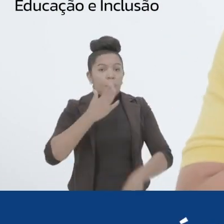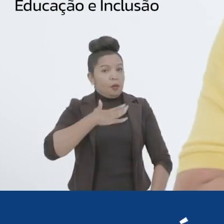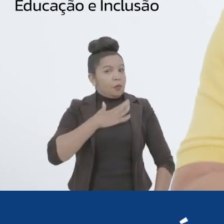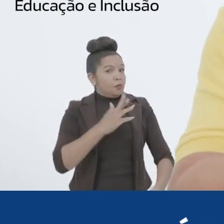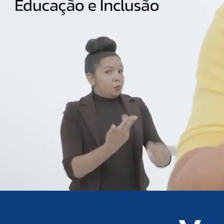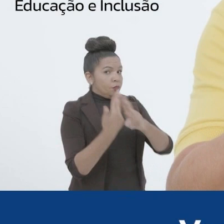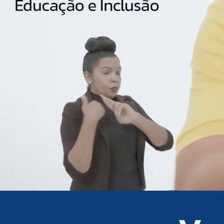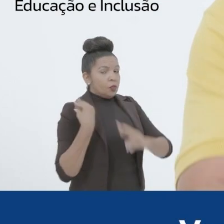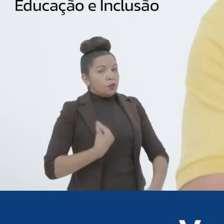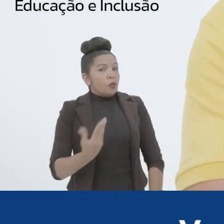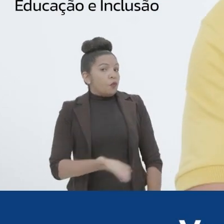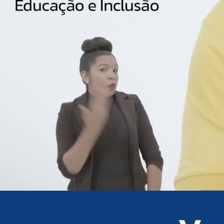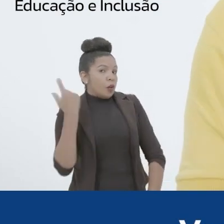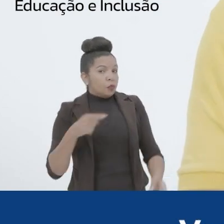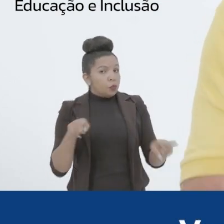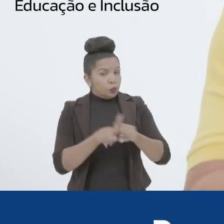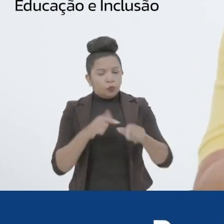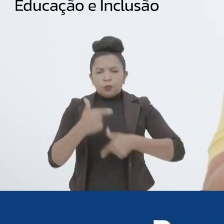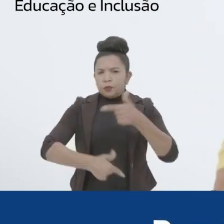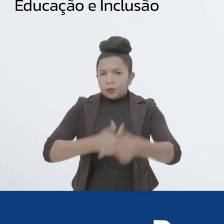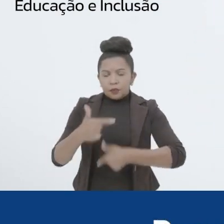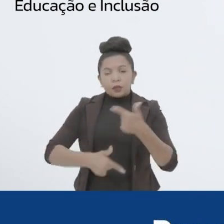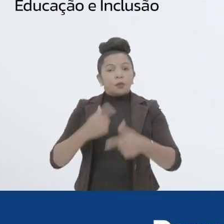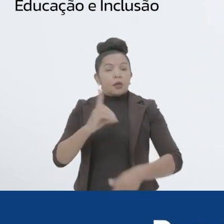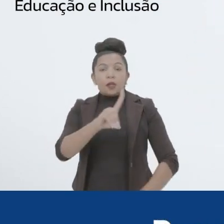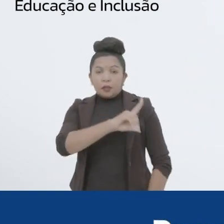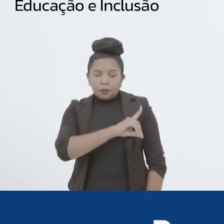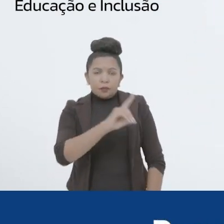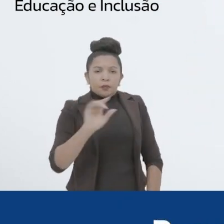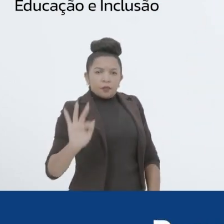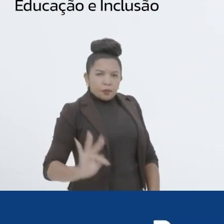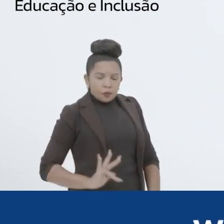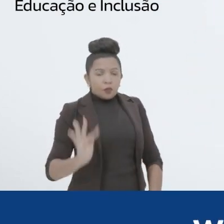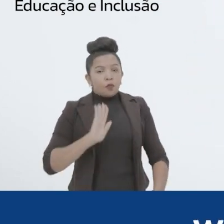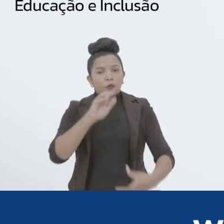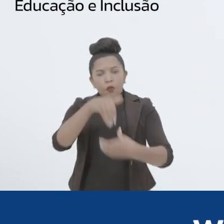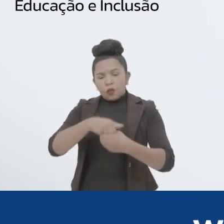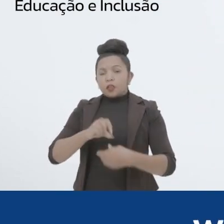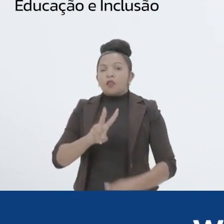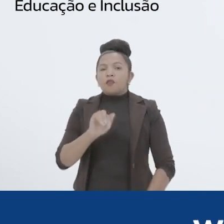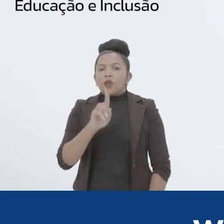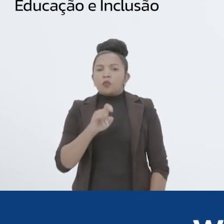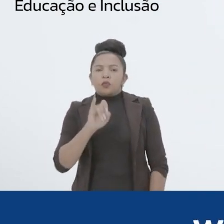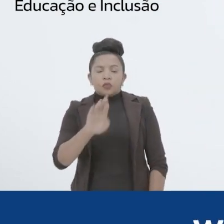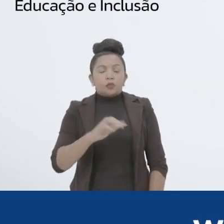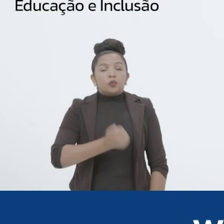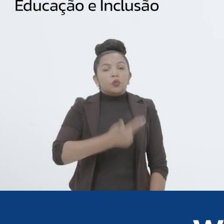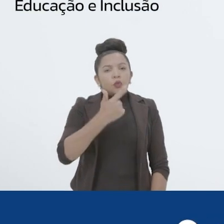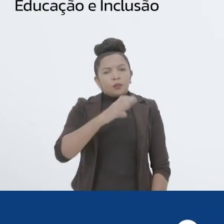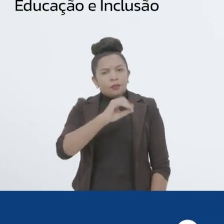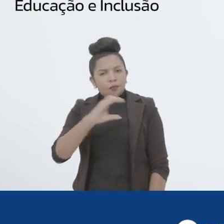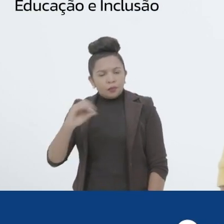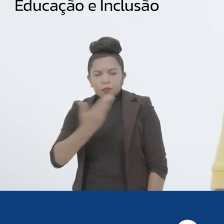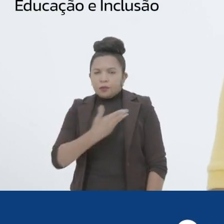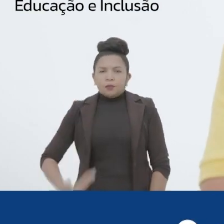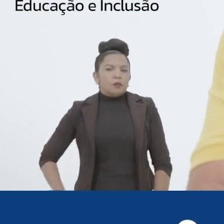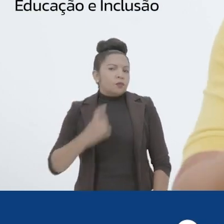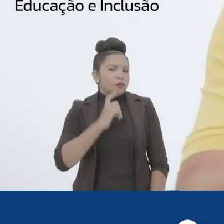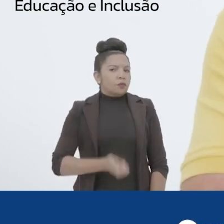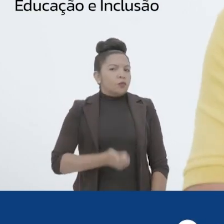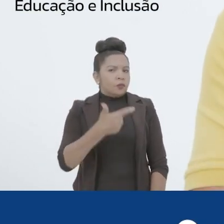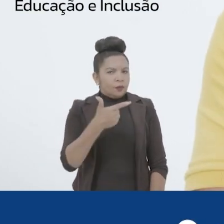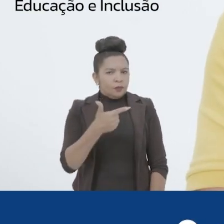missão de vida. Vamos mudar esse jogo? Para deputado federal, vote Valdir Maranhão, 1200, governador